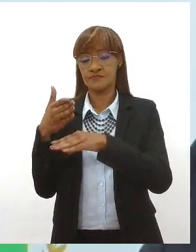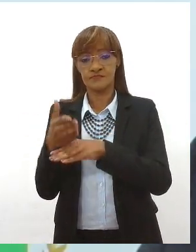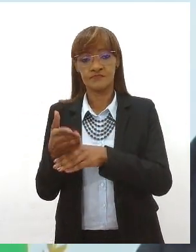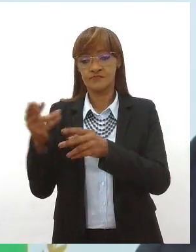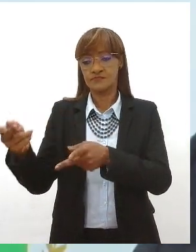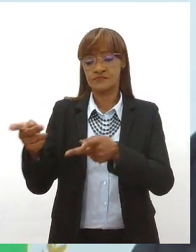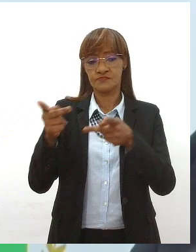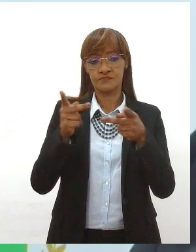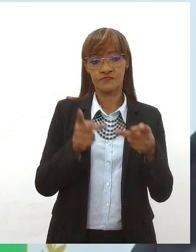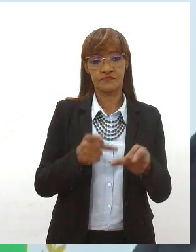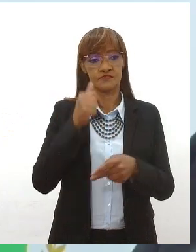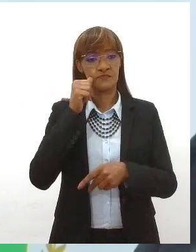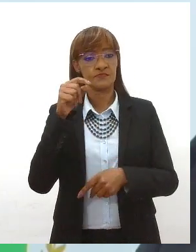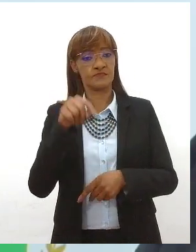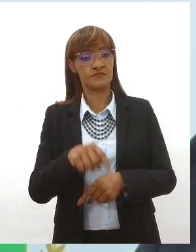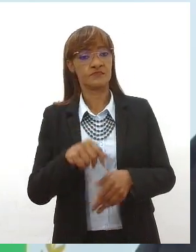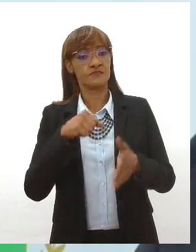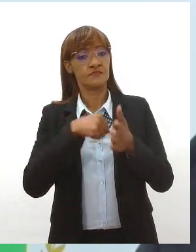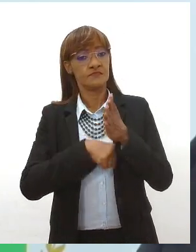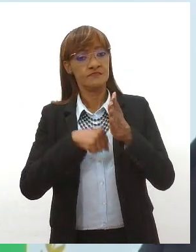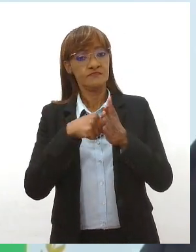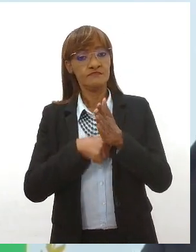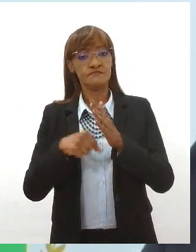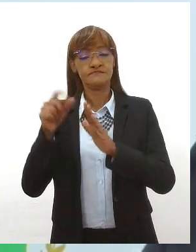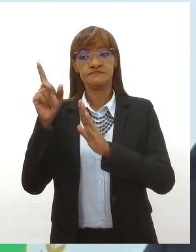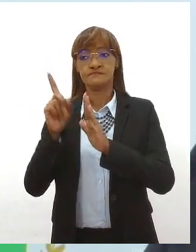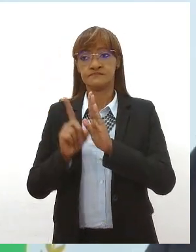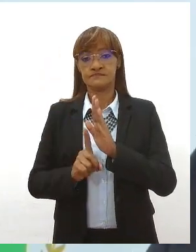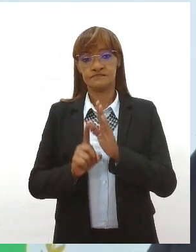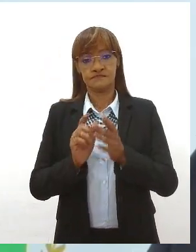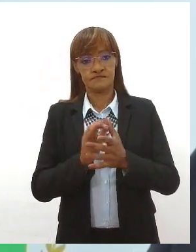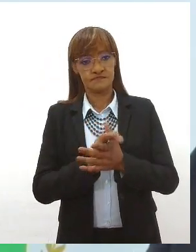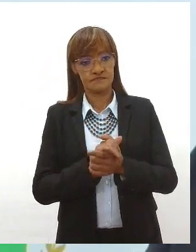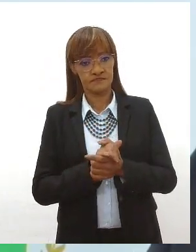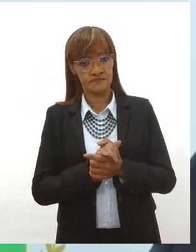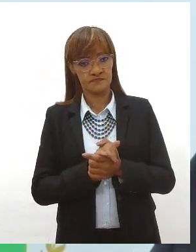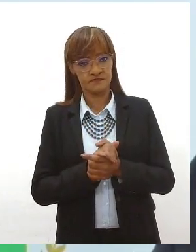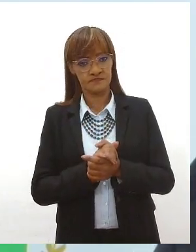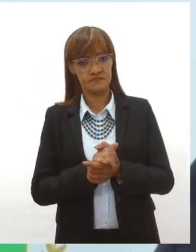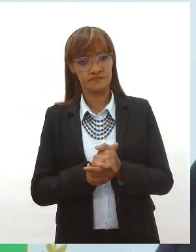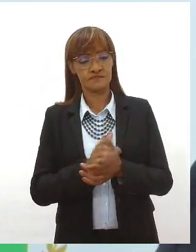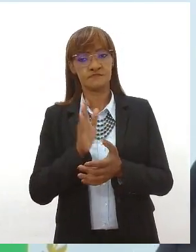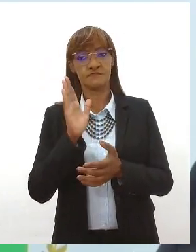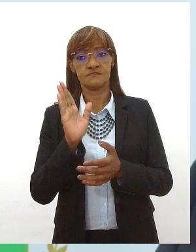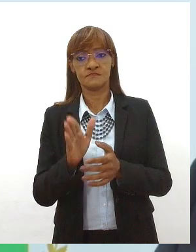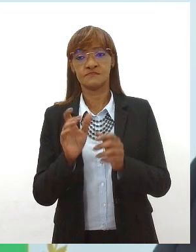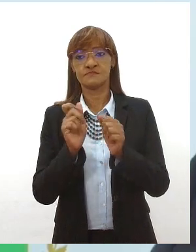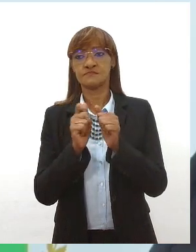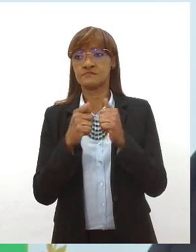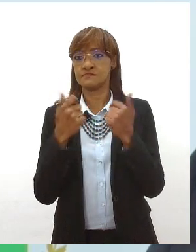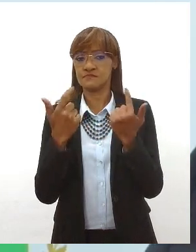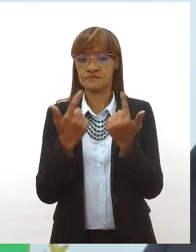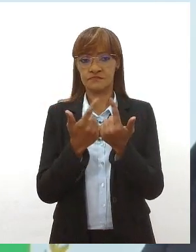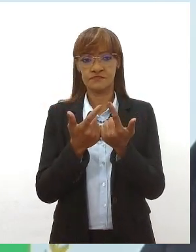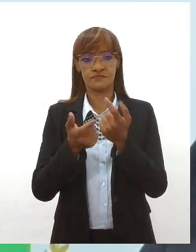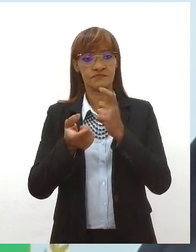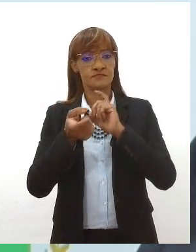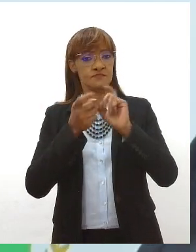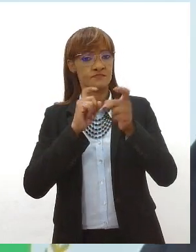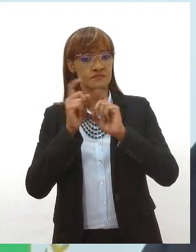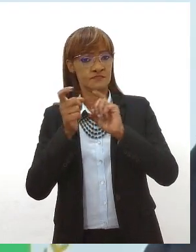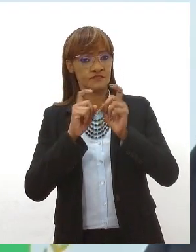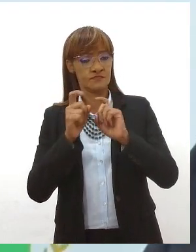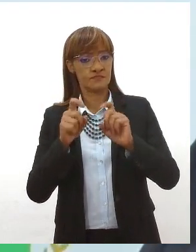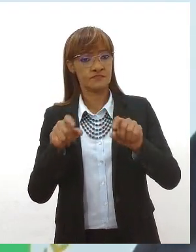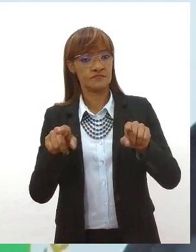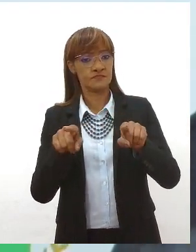serem escutadas aqui com a Lese, né? A sessão está interrompida, que vai começar daqui